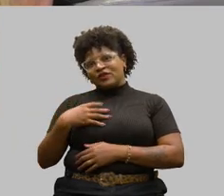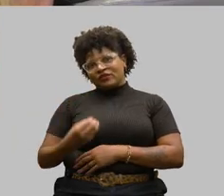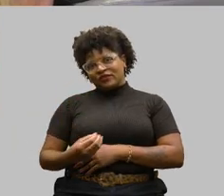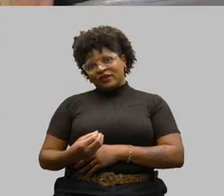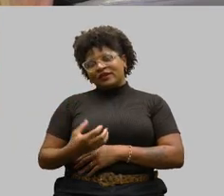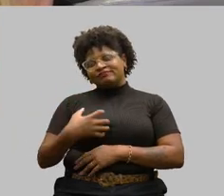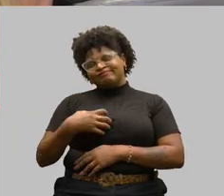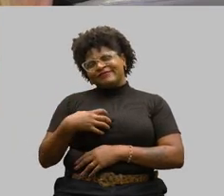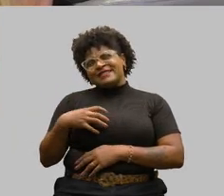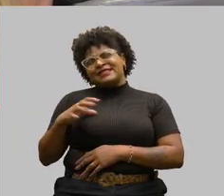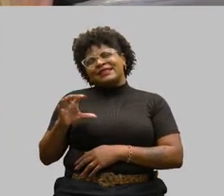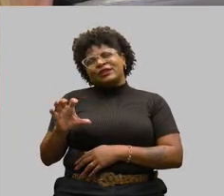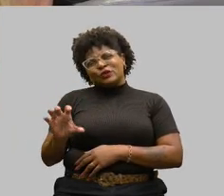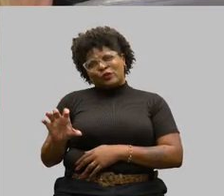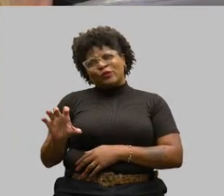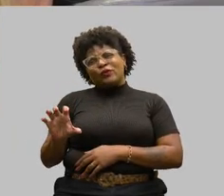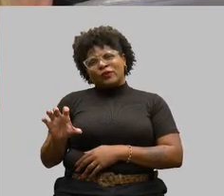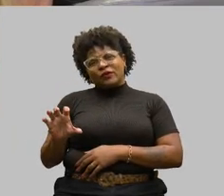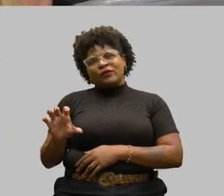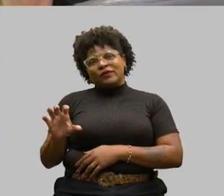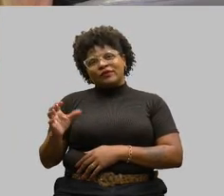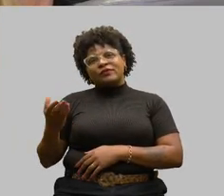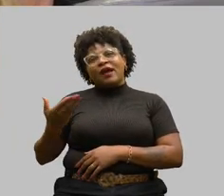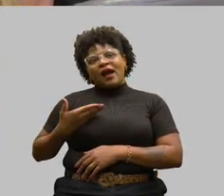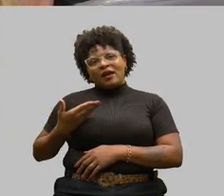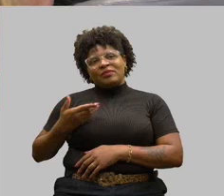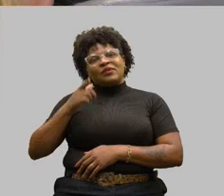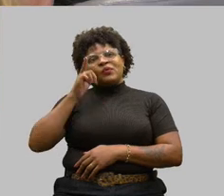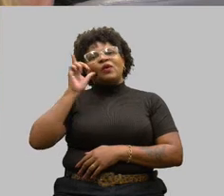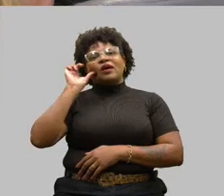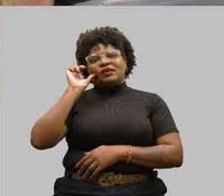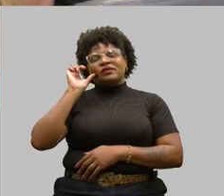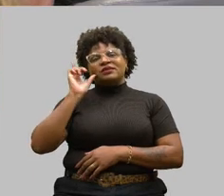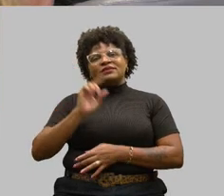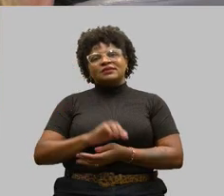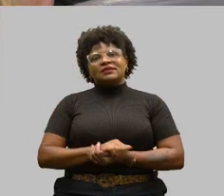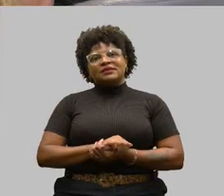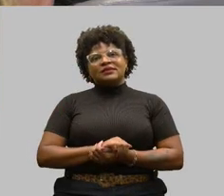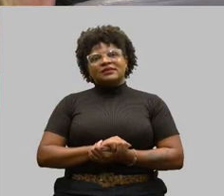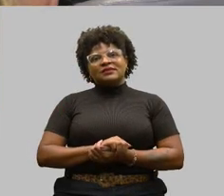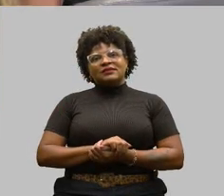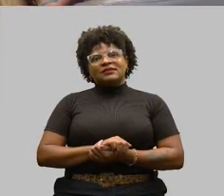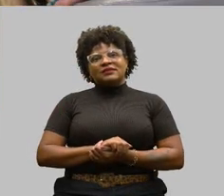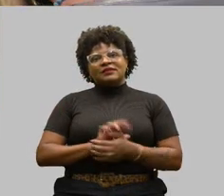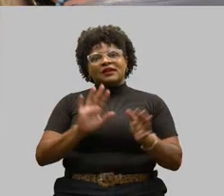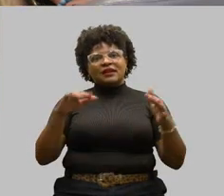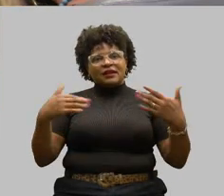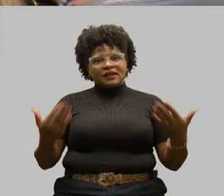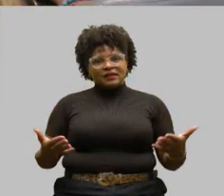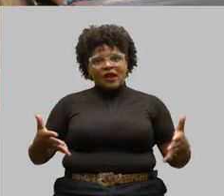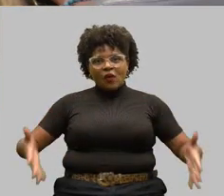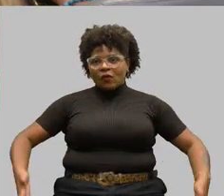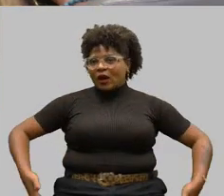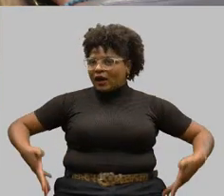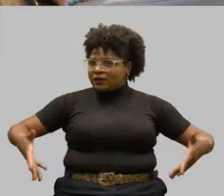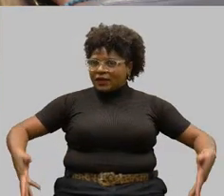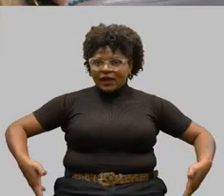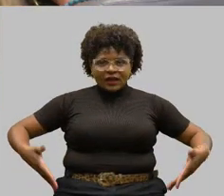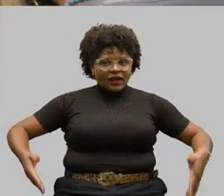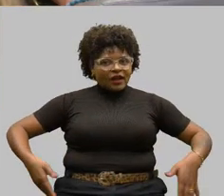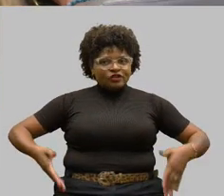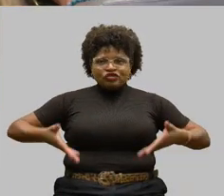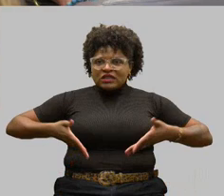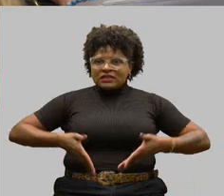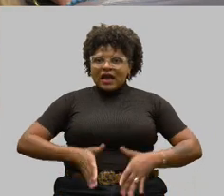muito nós éramos amigos é bom então eu sou cadeirante desde que eu nasci